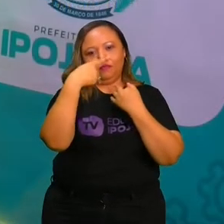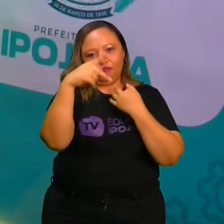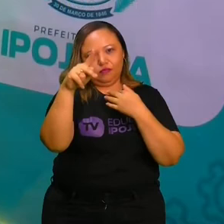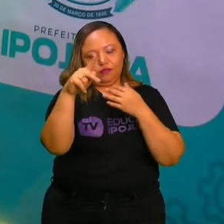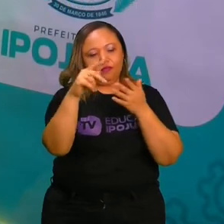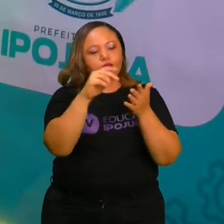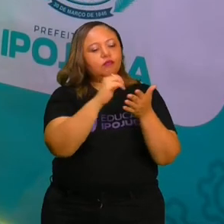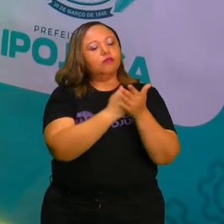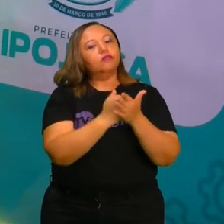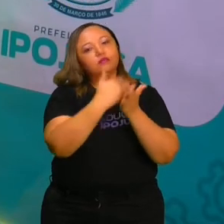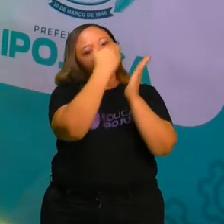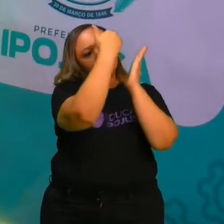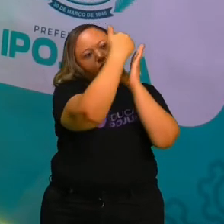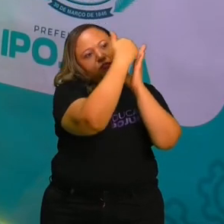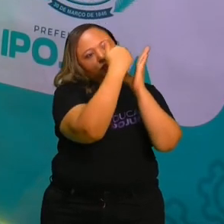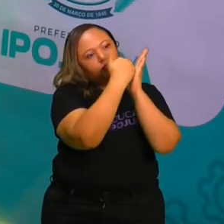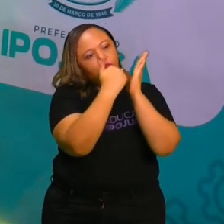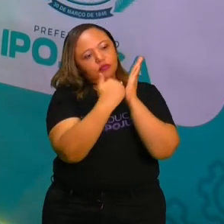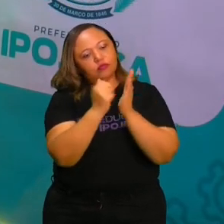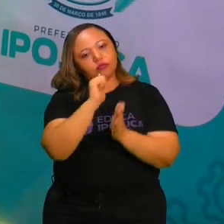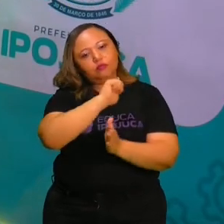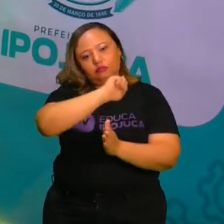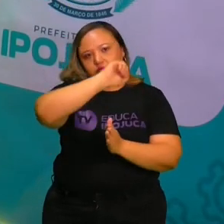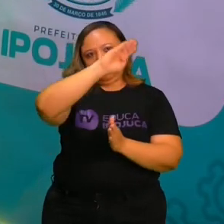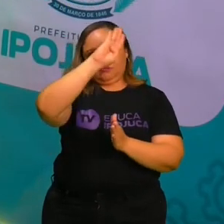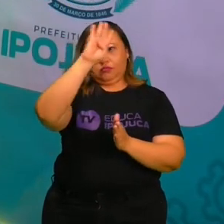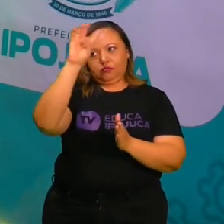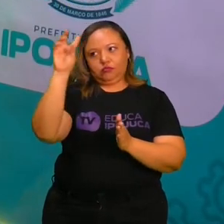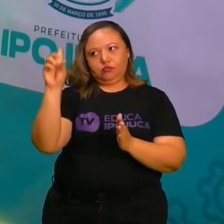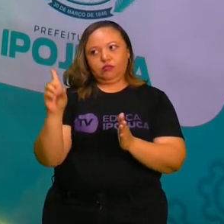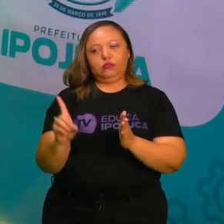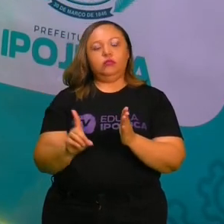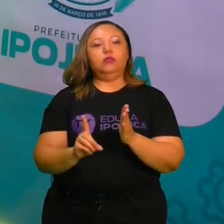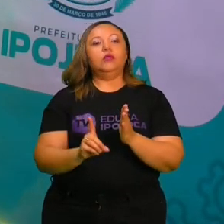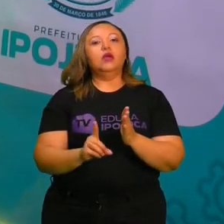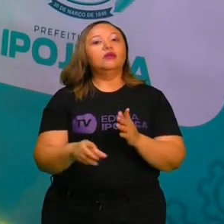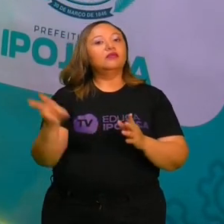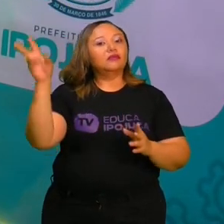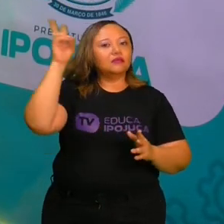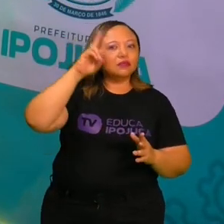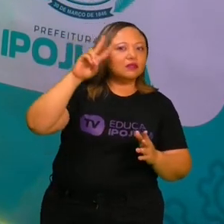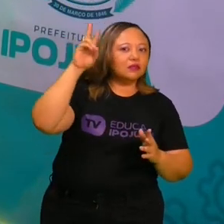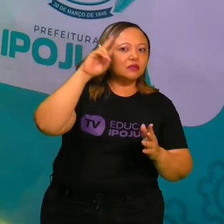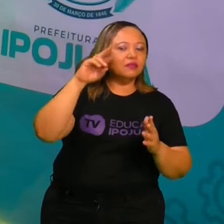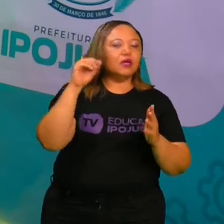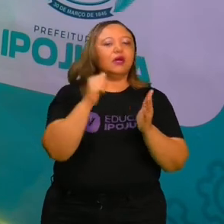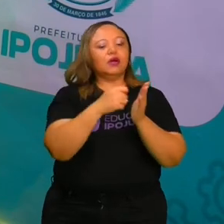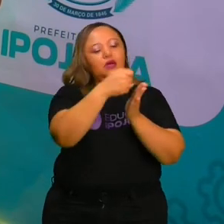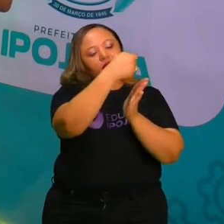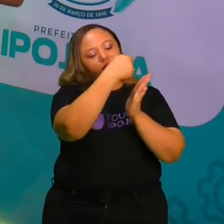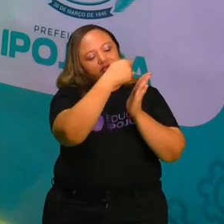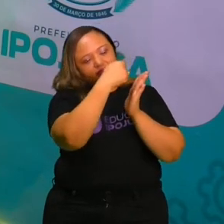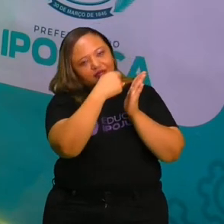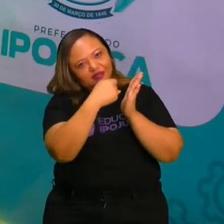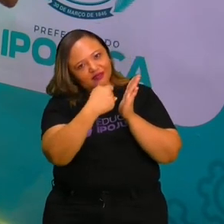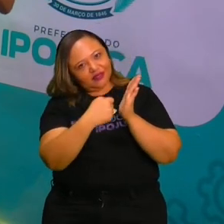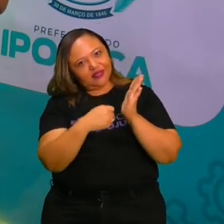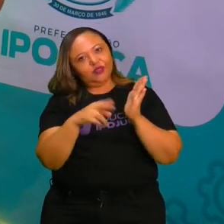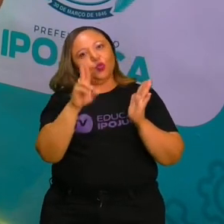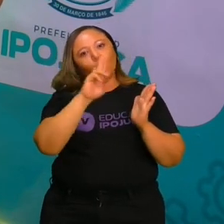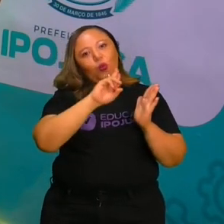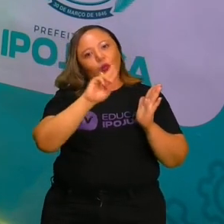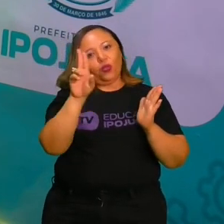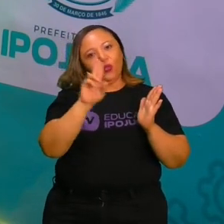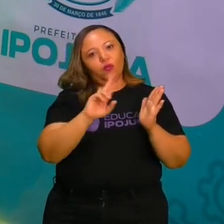mais pessoas você lembrar que tem na sua família, você vai escrevendo o nome. Vai escrevendo, vai escrevendo. Primeiro